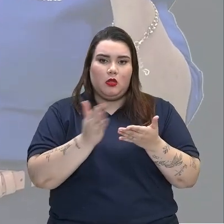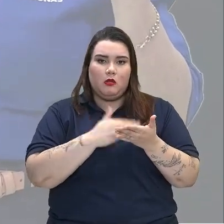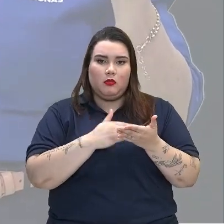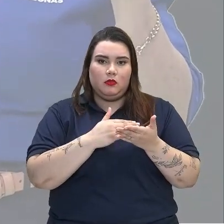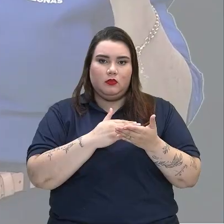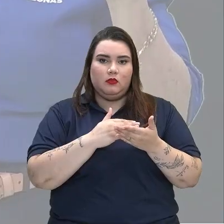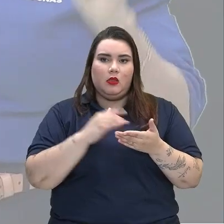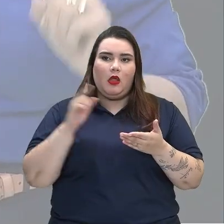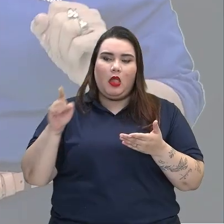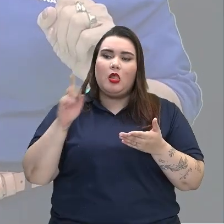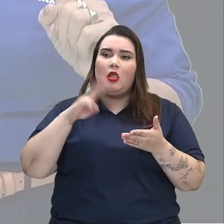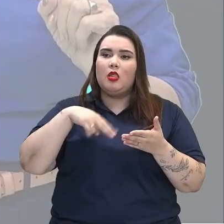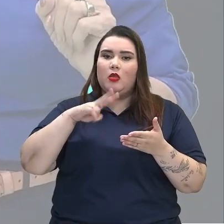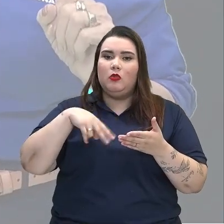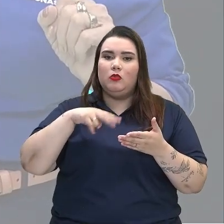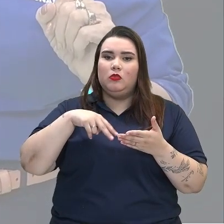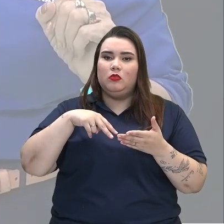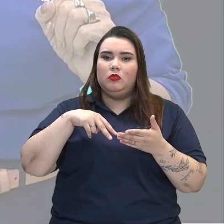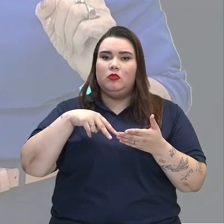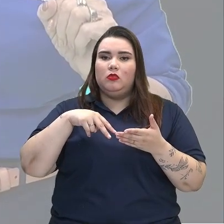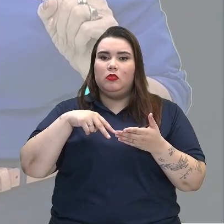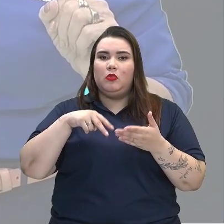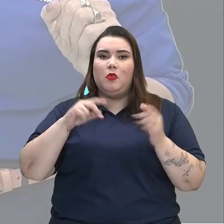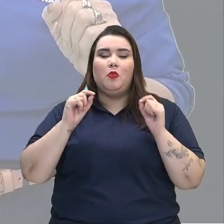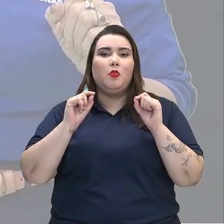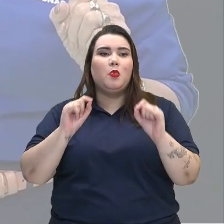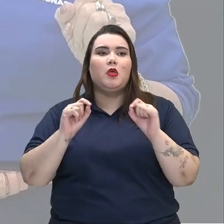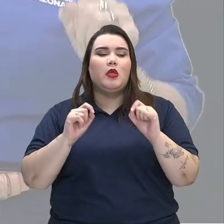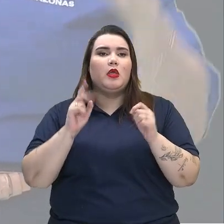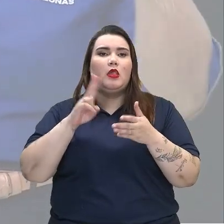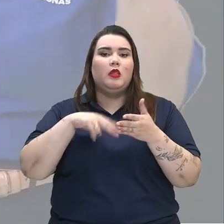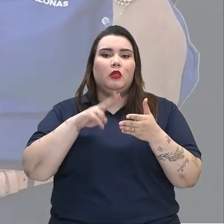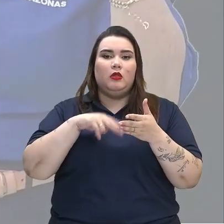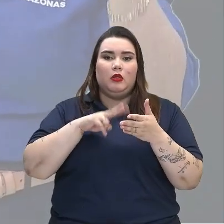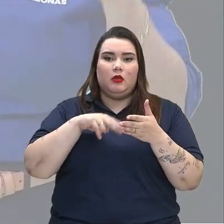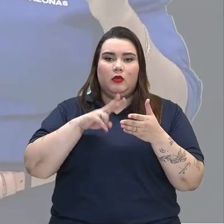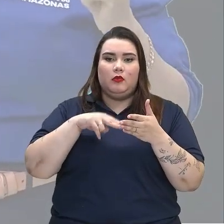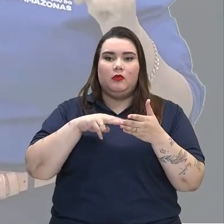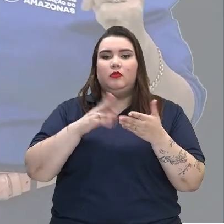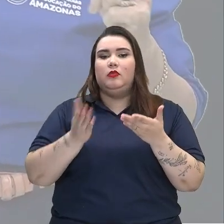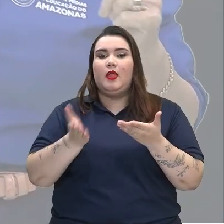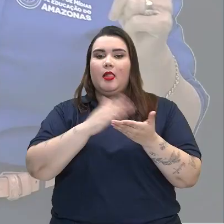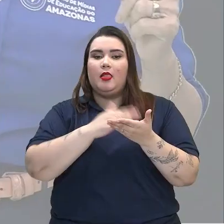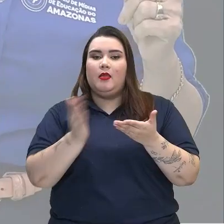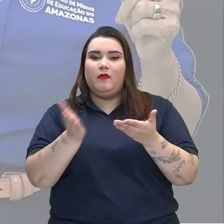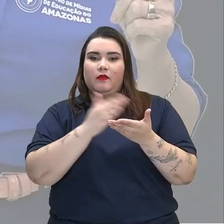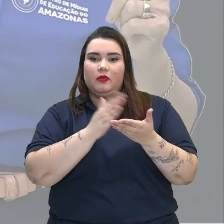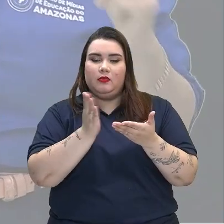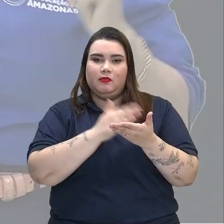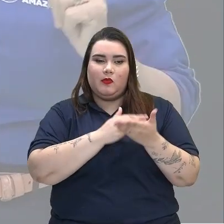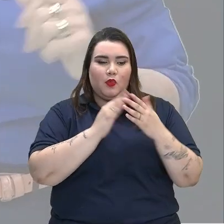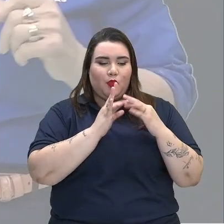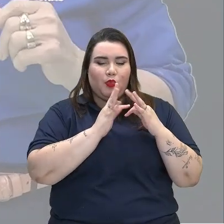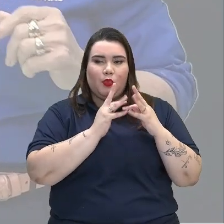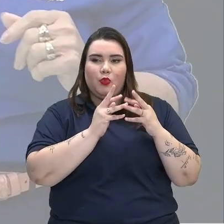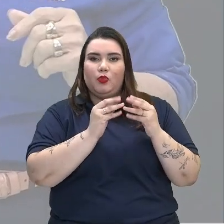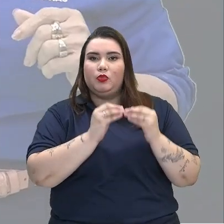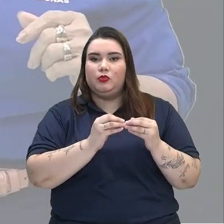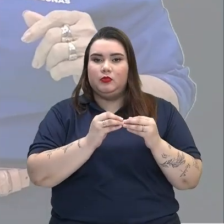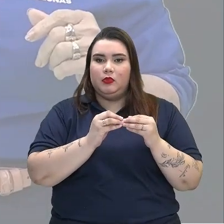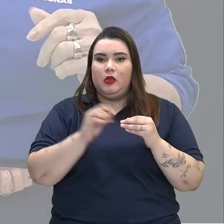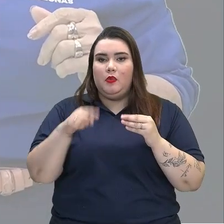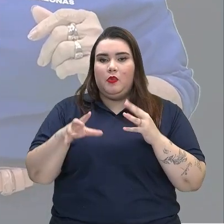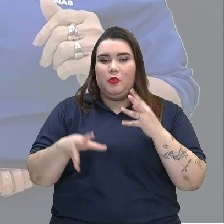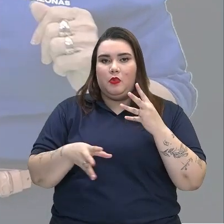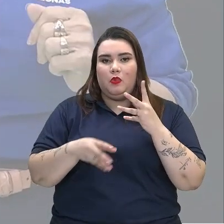Ana leu. Quem lê algo, lê alguma coisa. Leu o quê? O livro inteiro é o